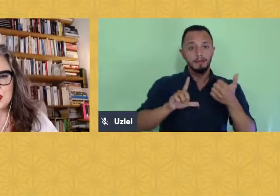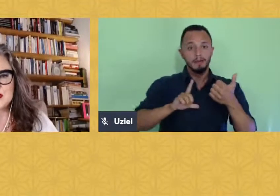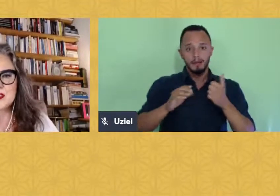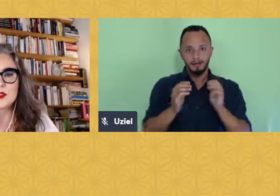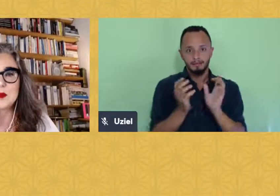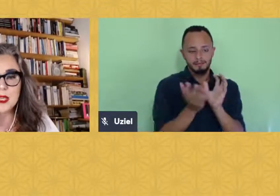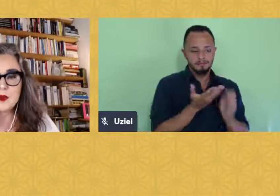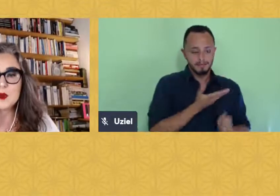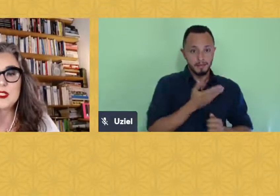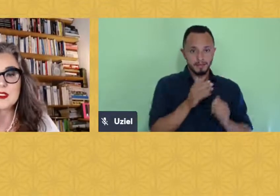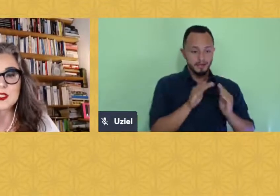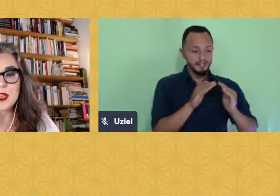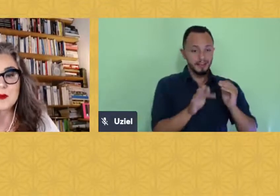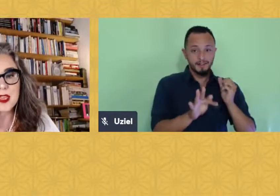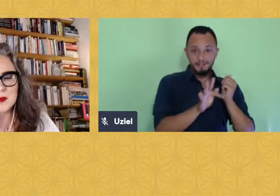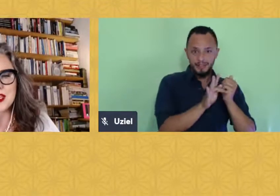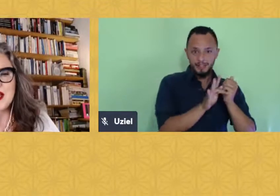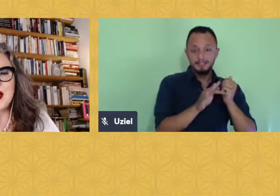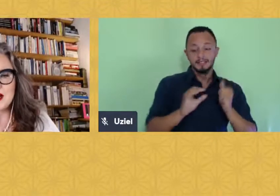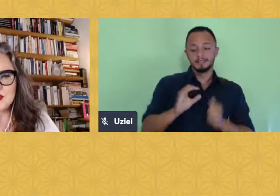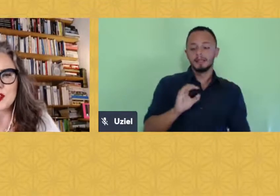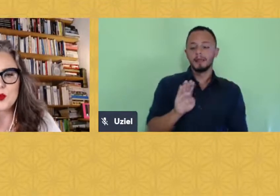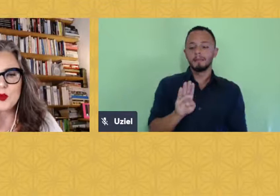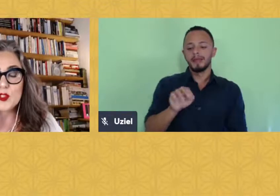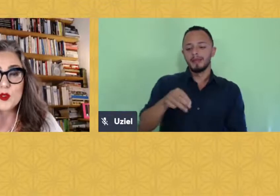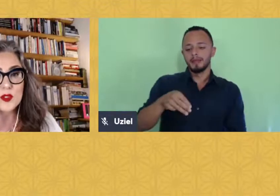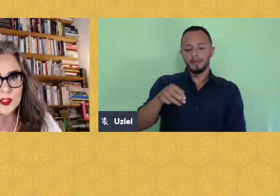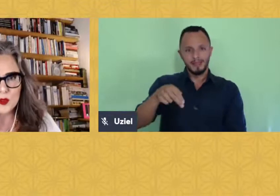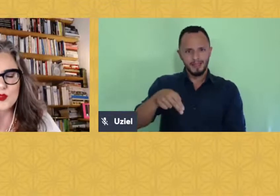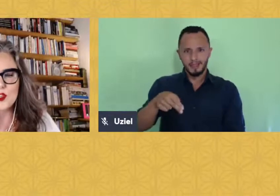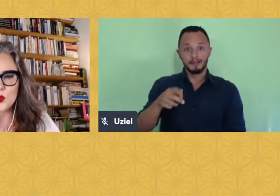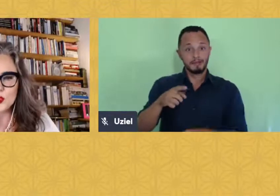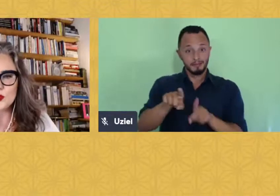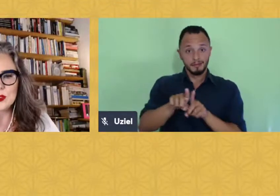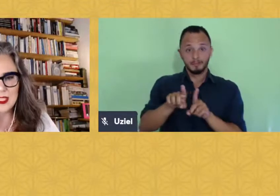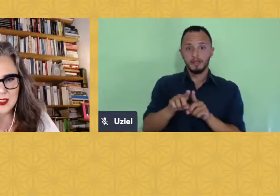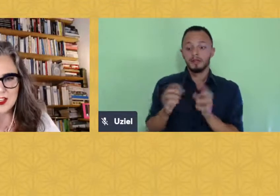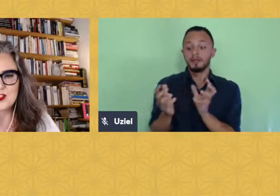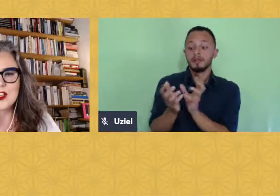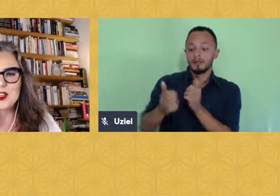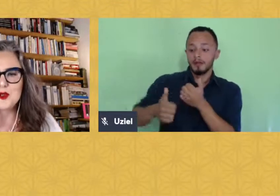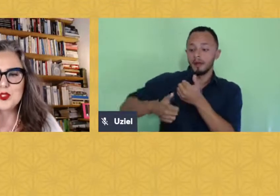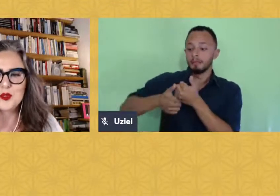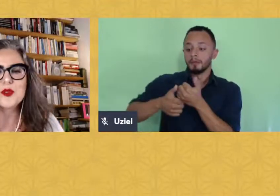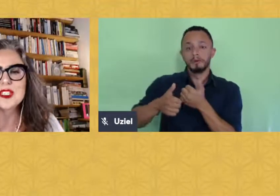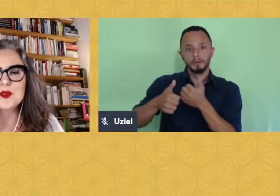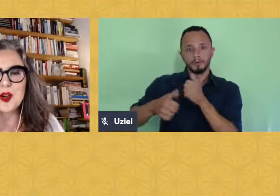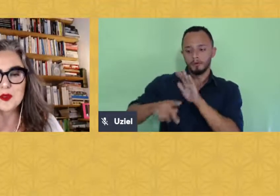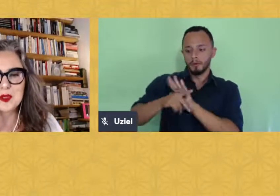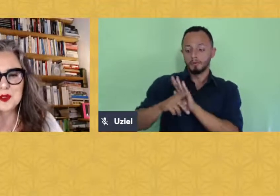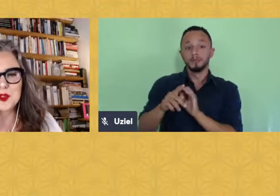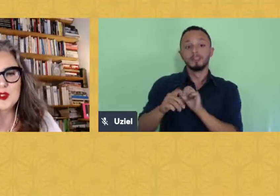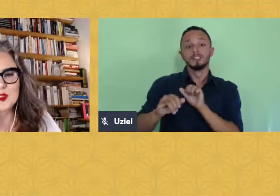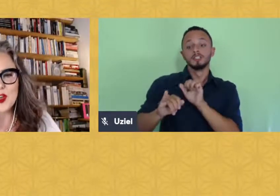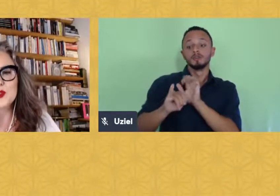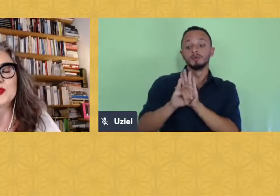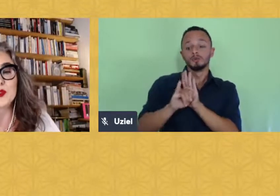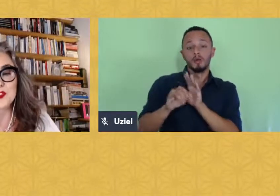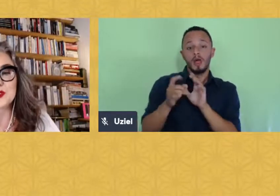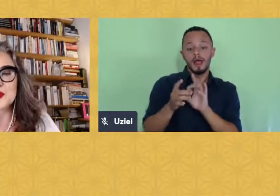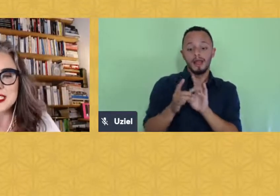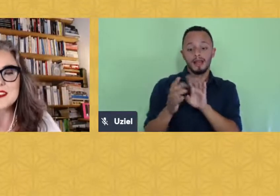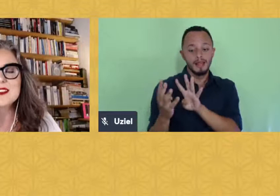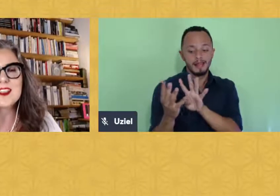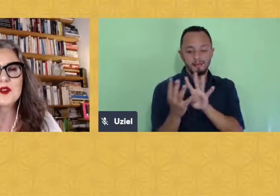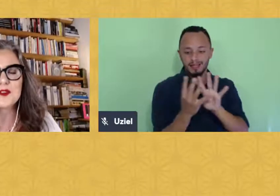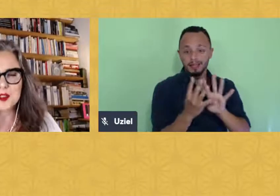Brose, do Brasil, da Brembo e da CBMM, além de apoio institucional do Circuito Liberdade, do Instituto Estadual do Patrimônio Histórico, do